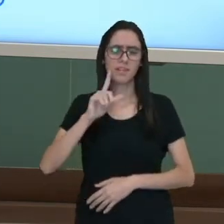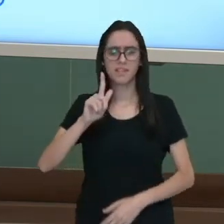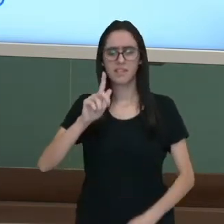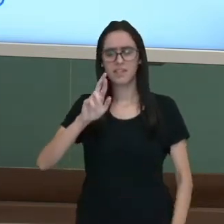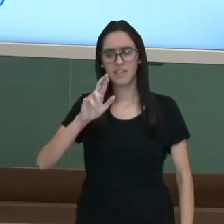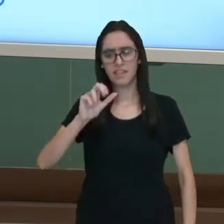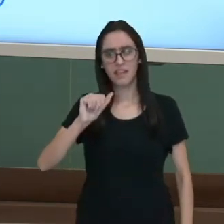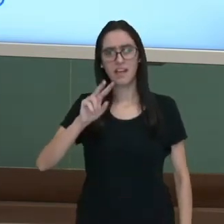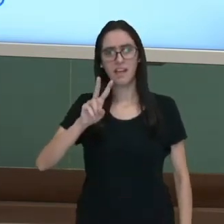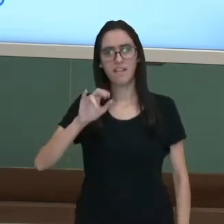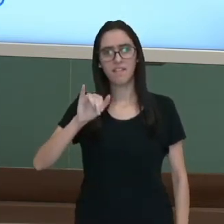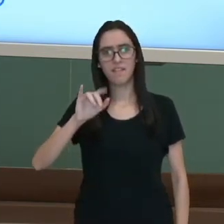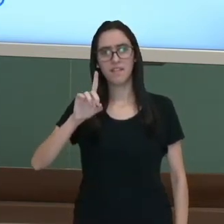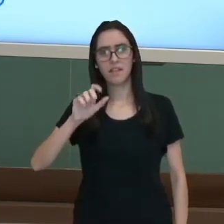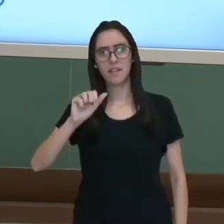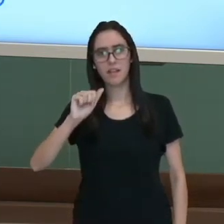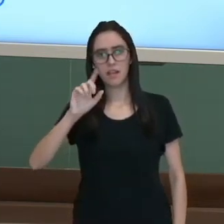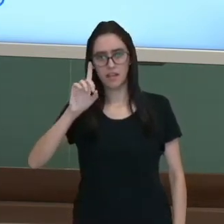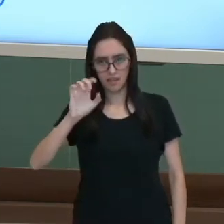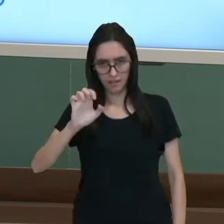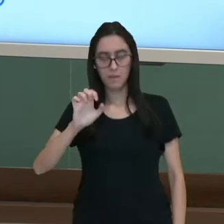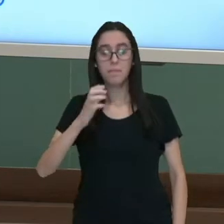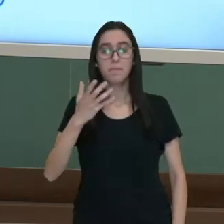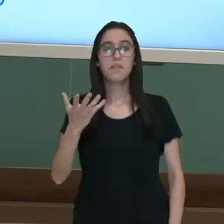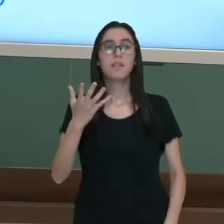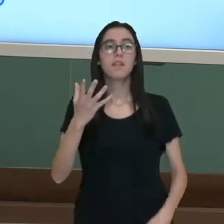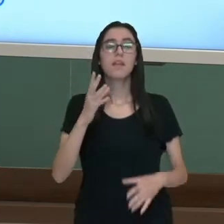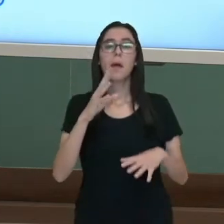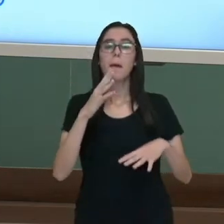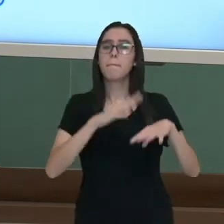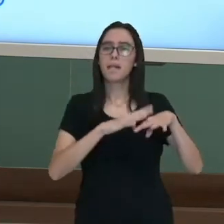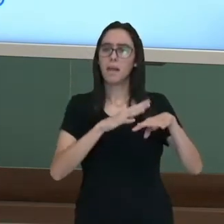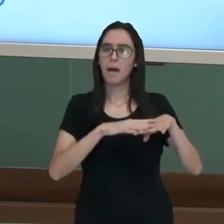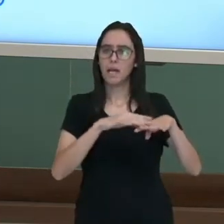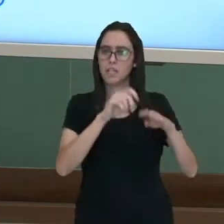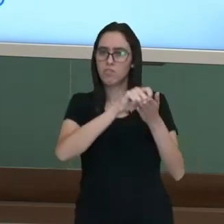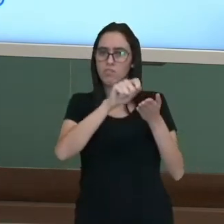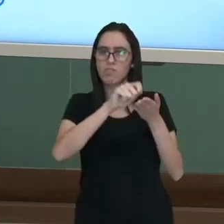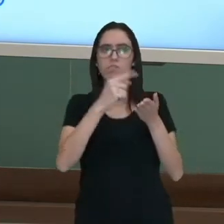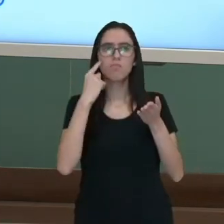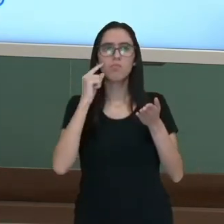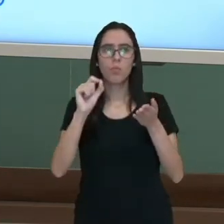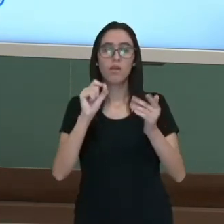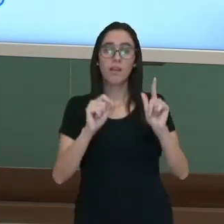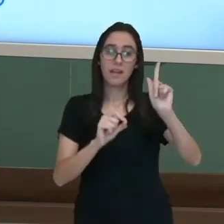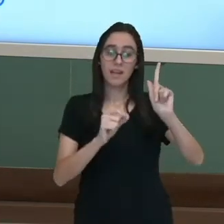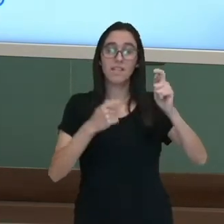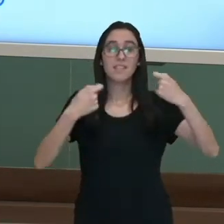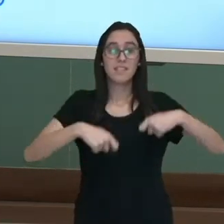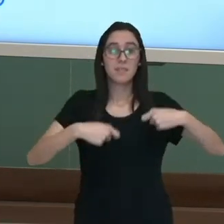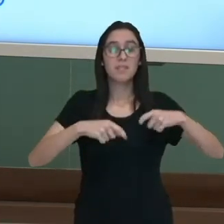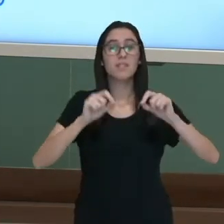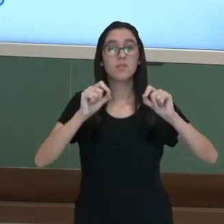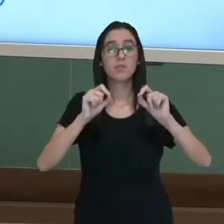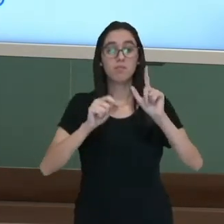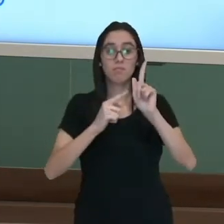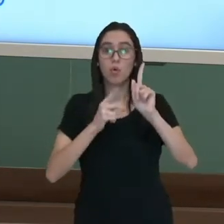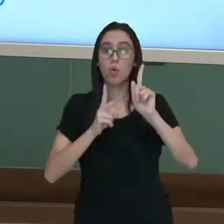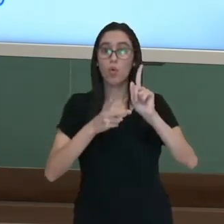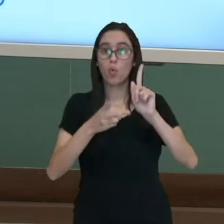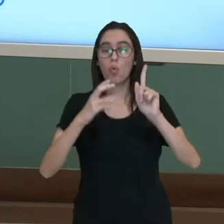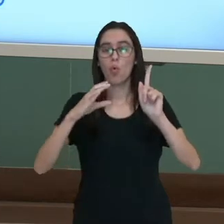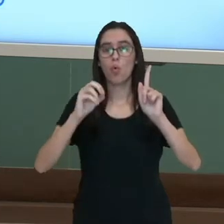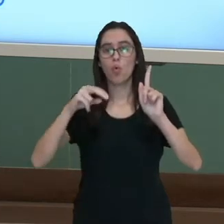Fazendo um paramentado matemático que a gente tem, nós percebemos que a gravidade, certo? Ela depende da constante gravitacional,